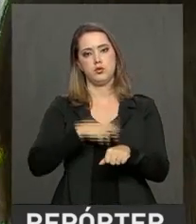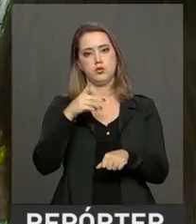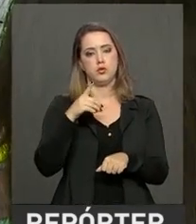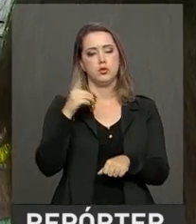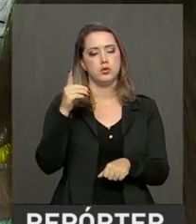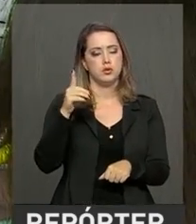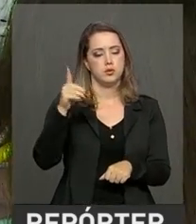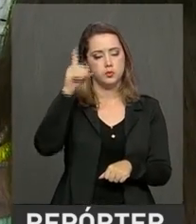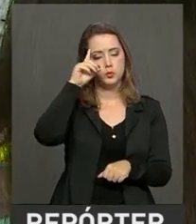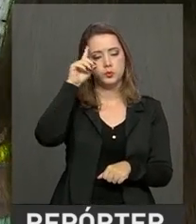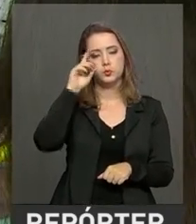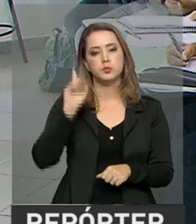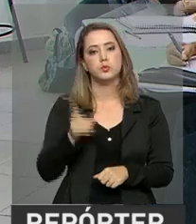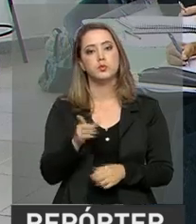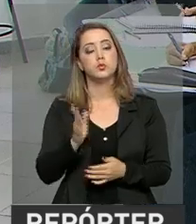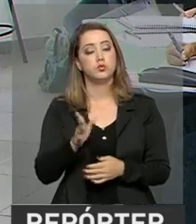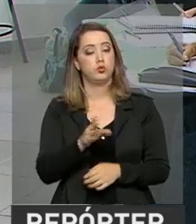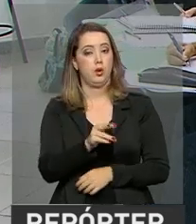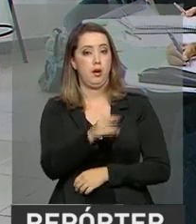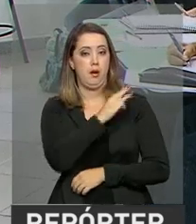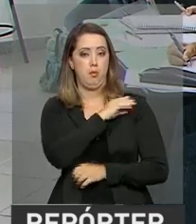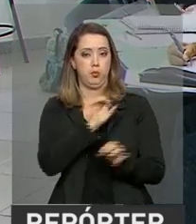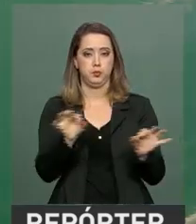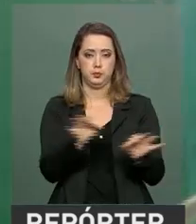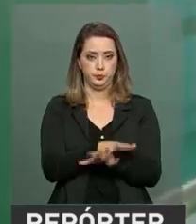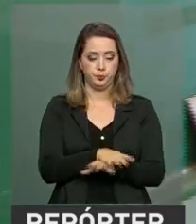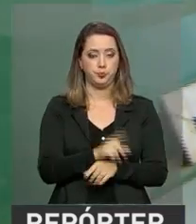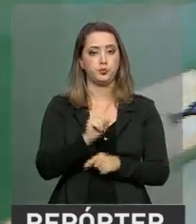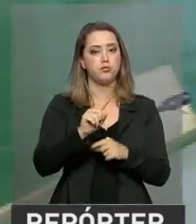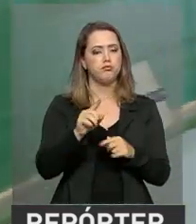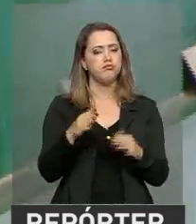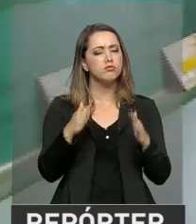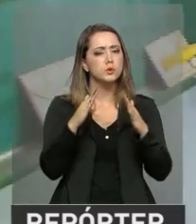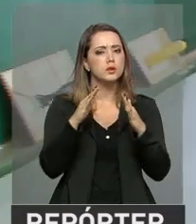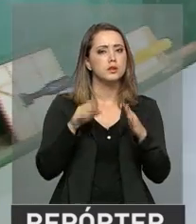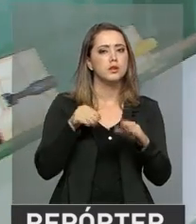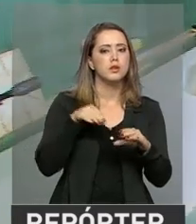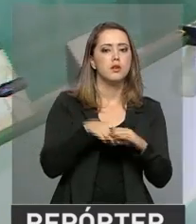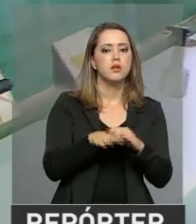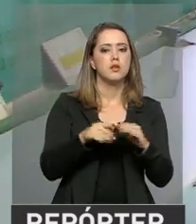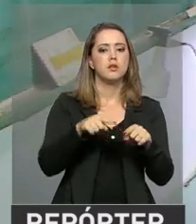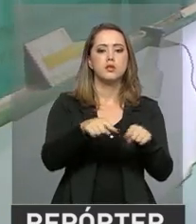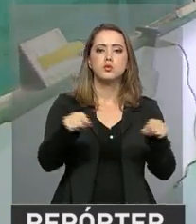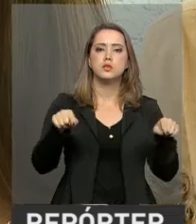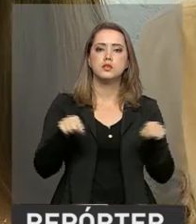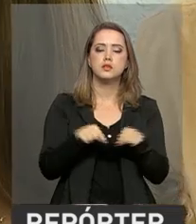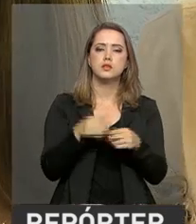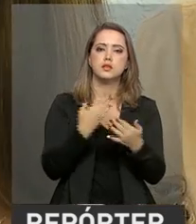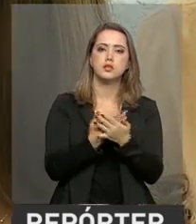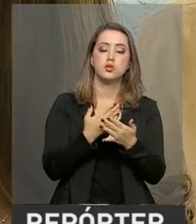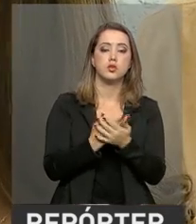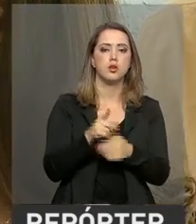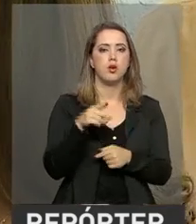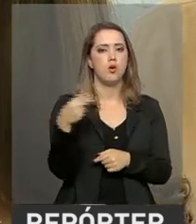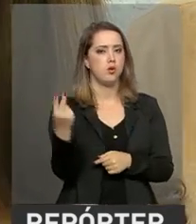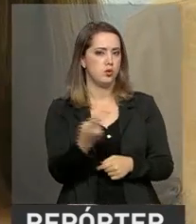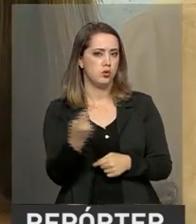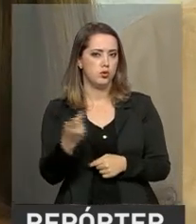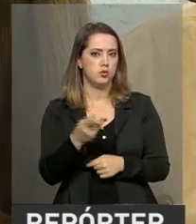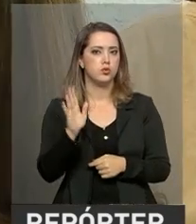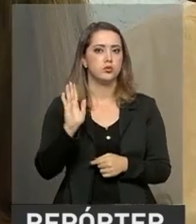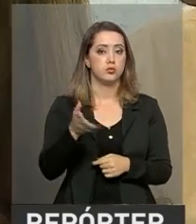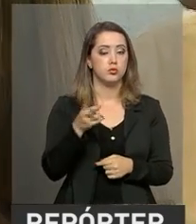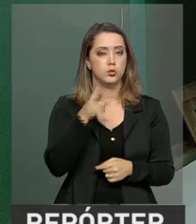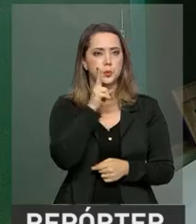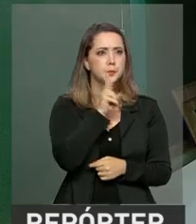que terminaram o ensino médio. Dentro da sala de aula, de um cursinho preparatório para vestibular, os dois estão entre os alunos